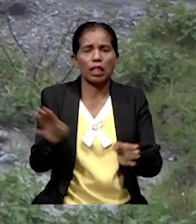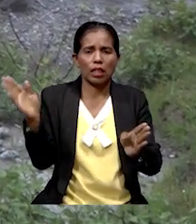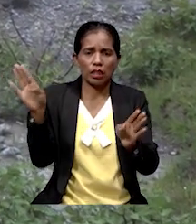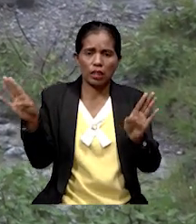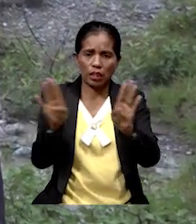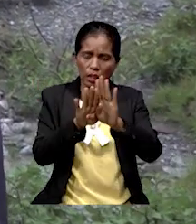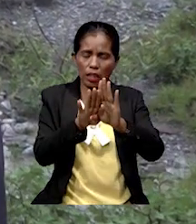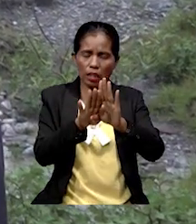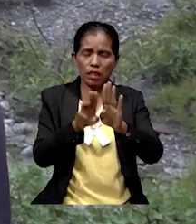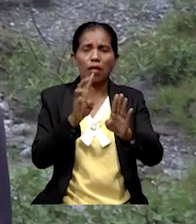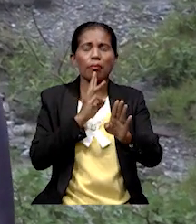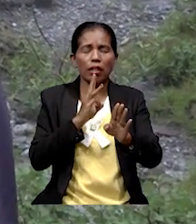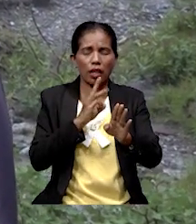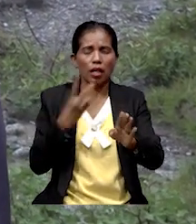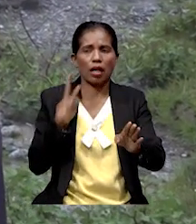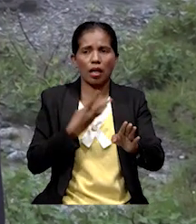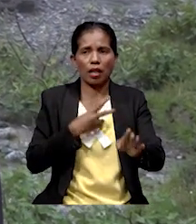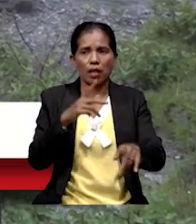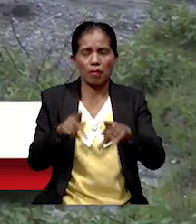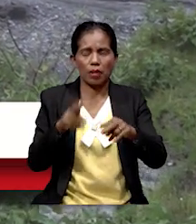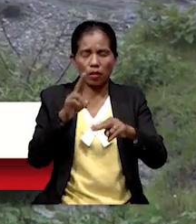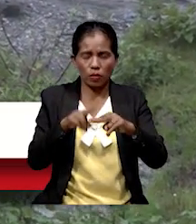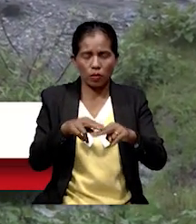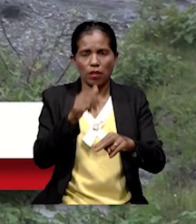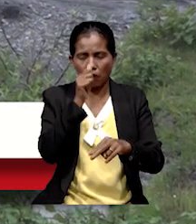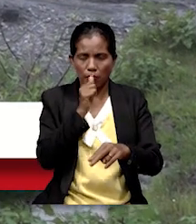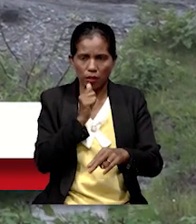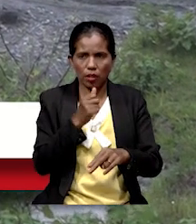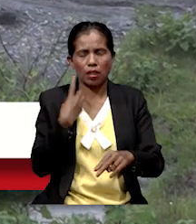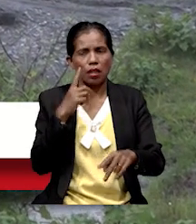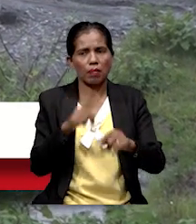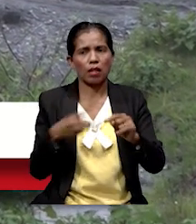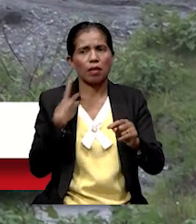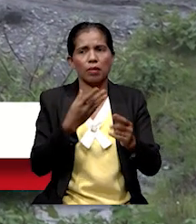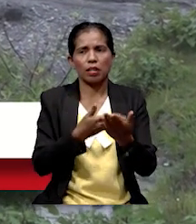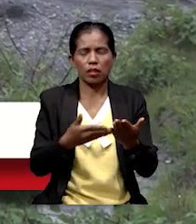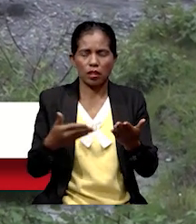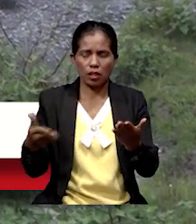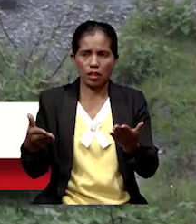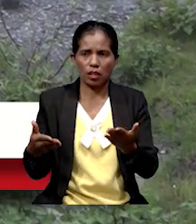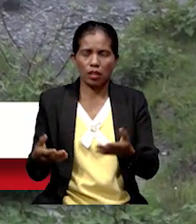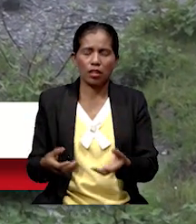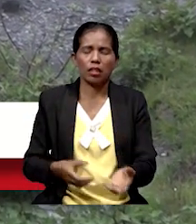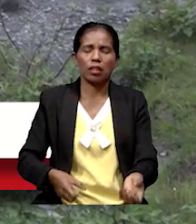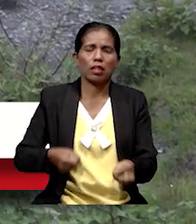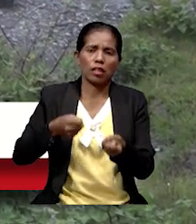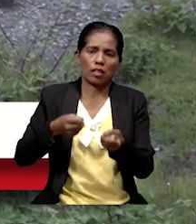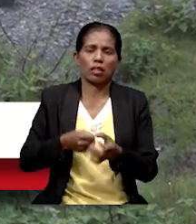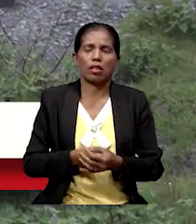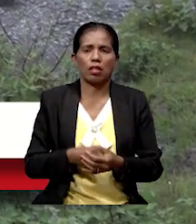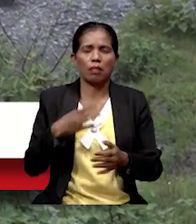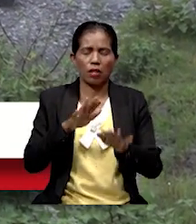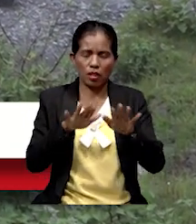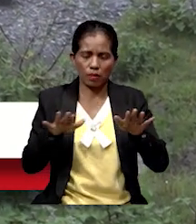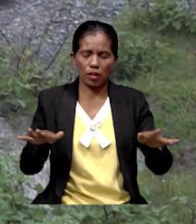Taka netik ba be ami hod pobu nene ami hod tur hak mate. Labe lamnya sasane hitre tia taling be ami hod labari kiku